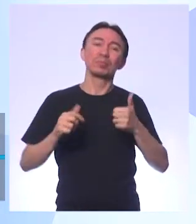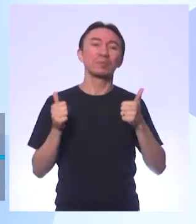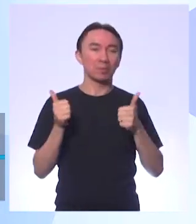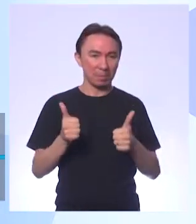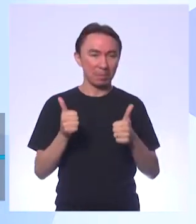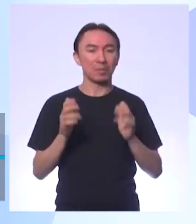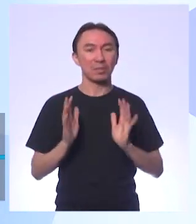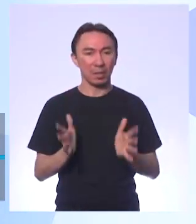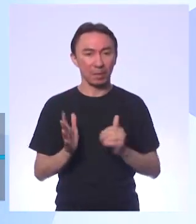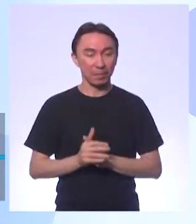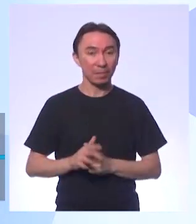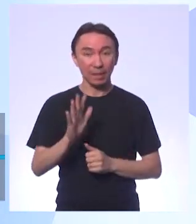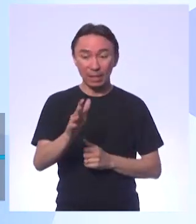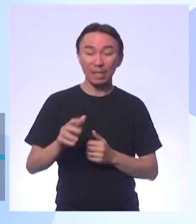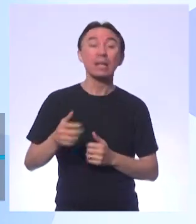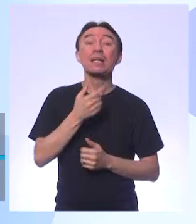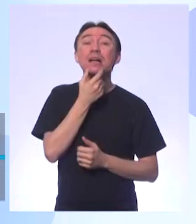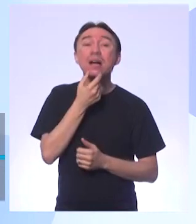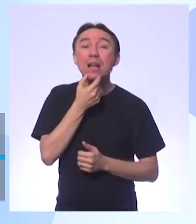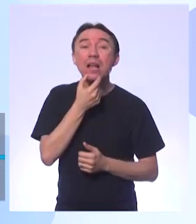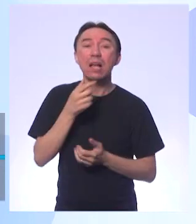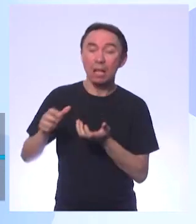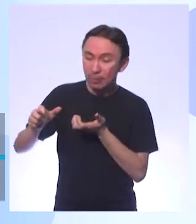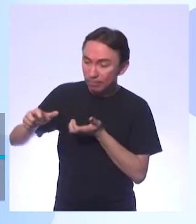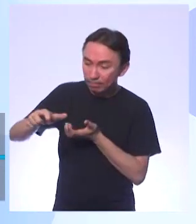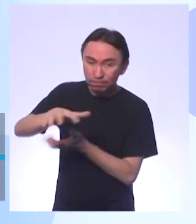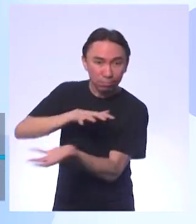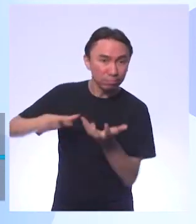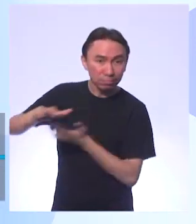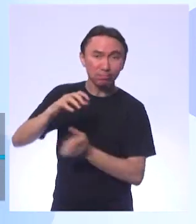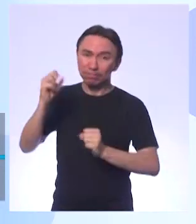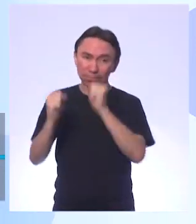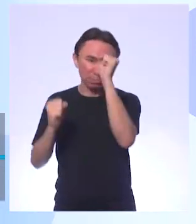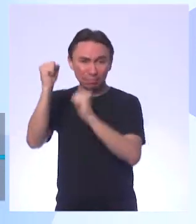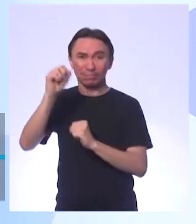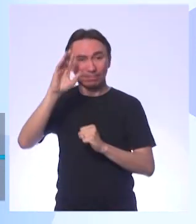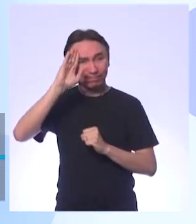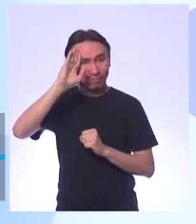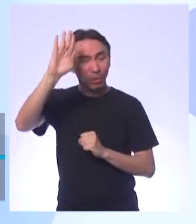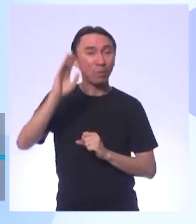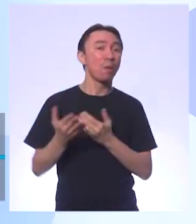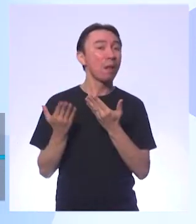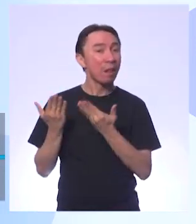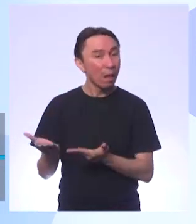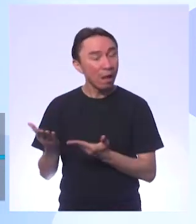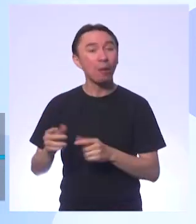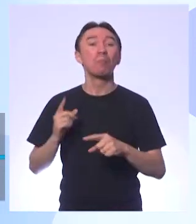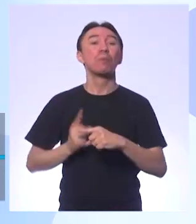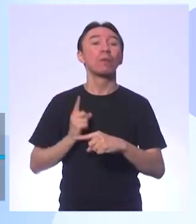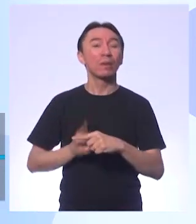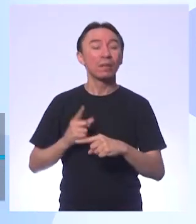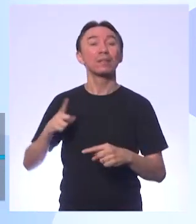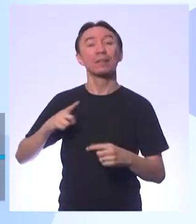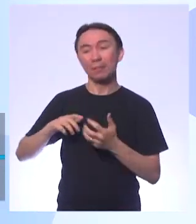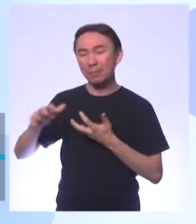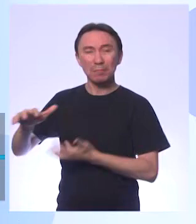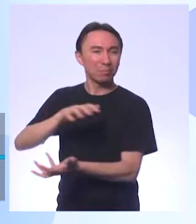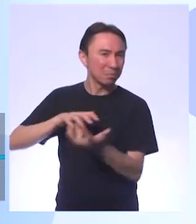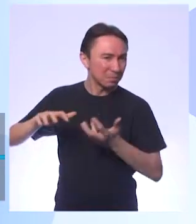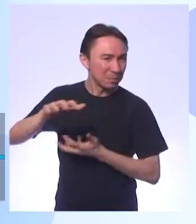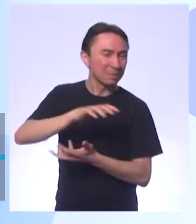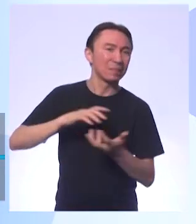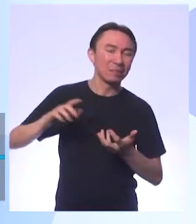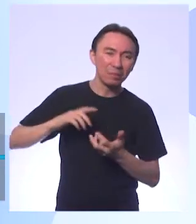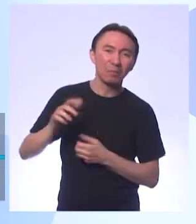ela foi palco da primeira Revolução Industrial porque lá aconteceu a Revolução Gloriosa. Lá aconteceu